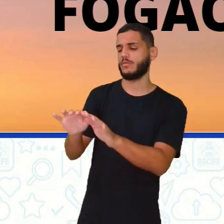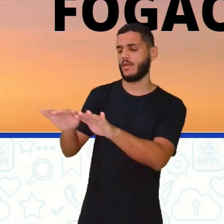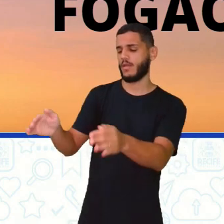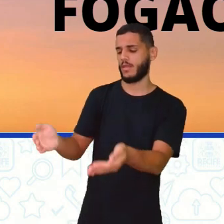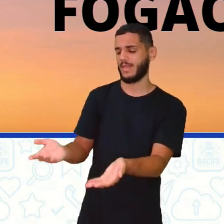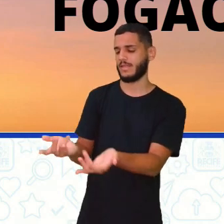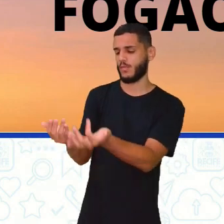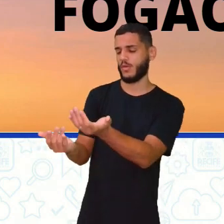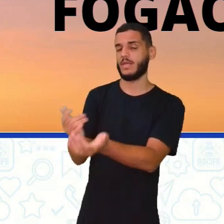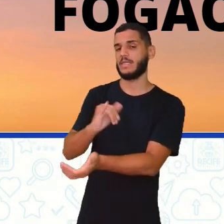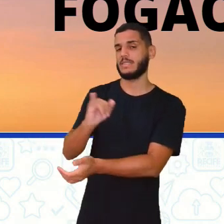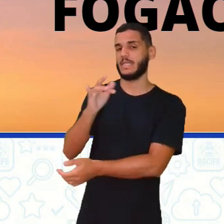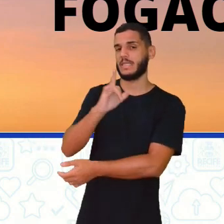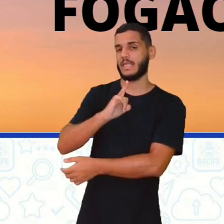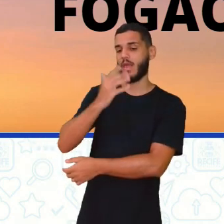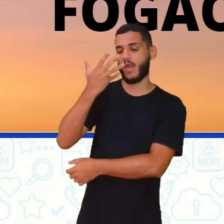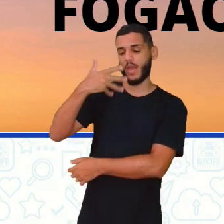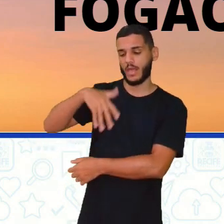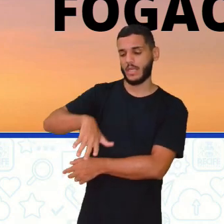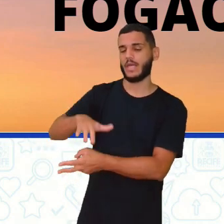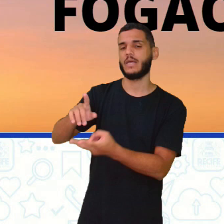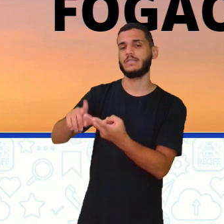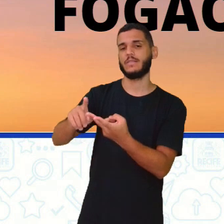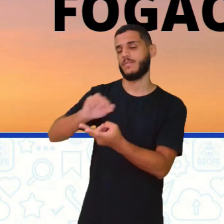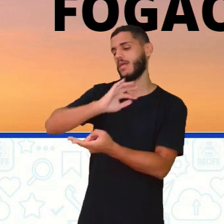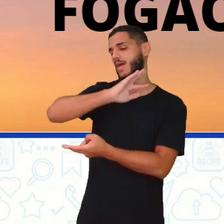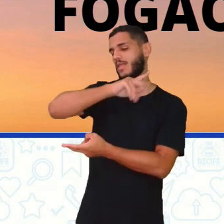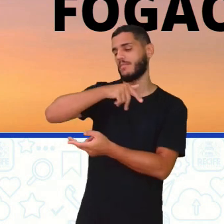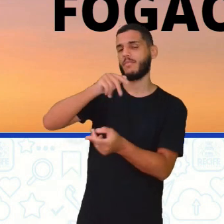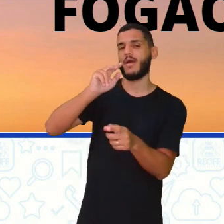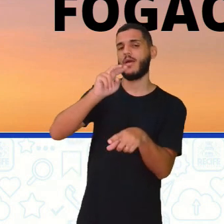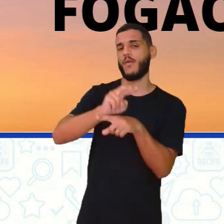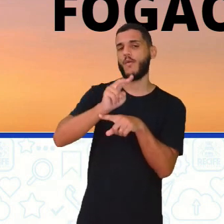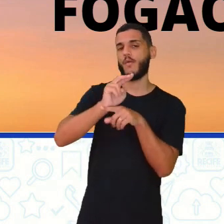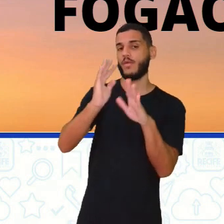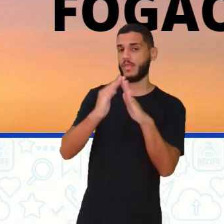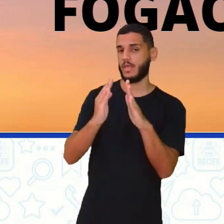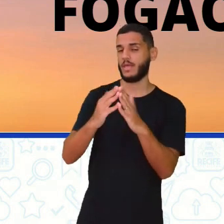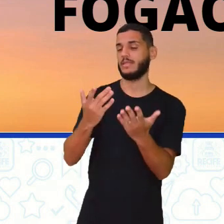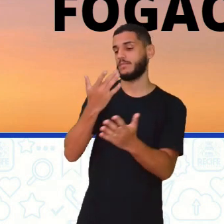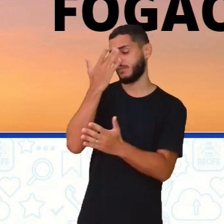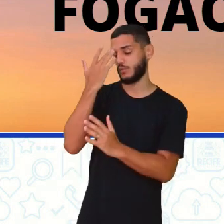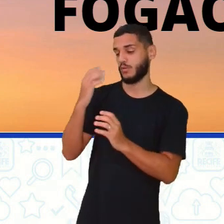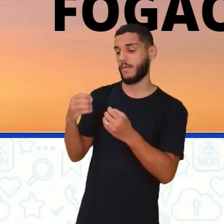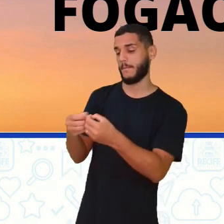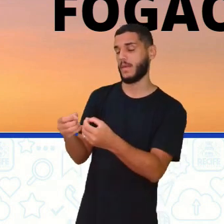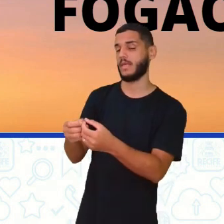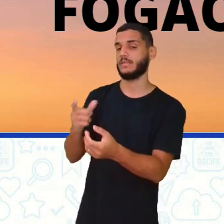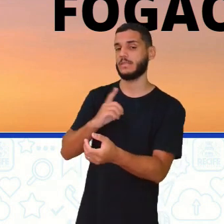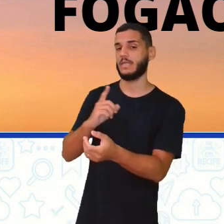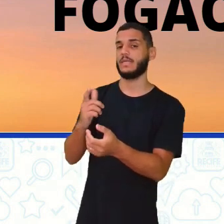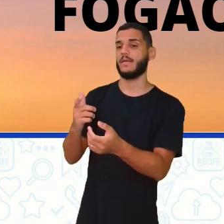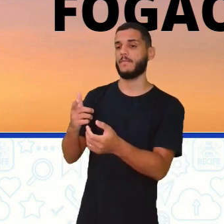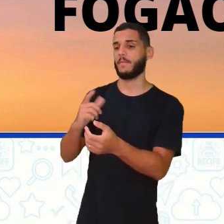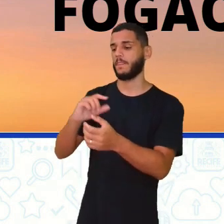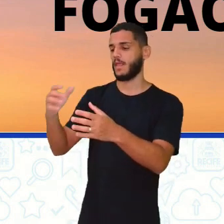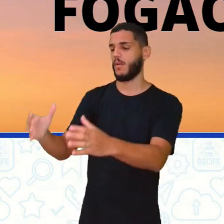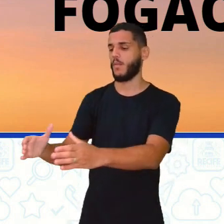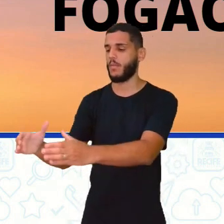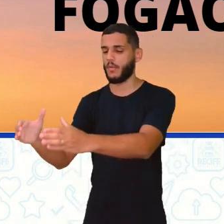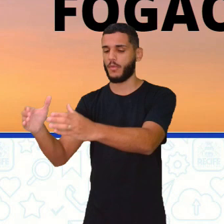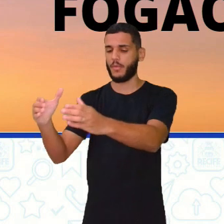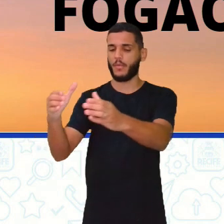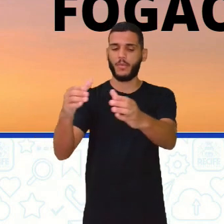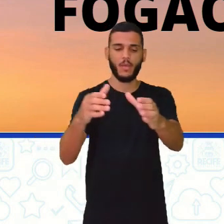tem criança perto, se tem animais de estimação, quem é que está por perto, se você vai transportar uma panela quente do fogão